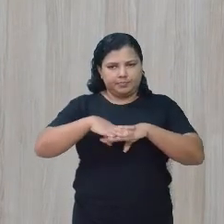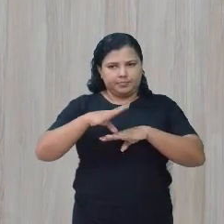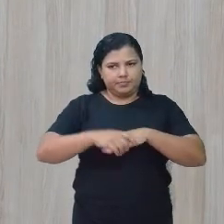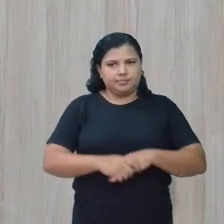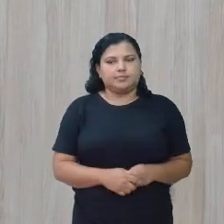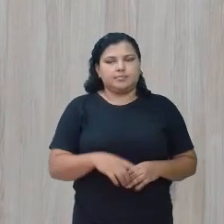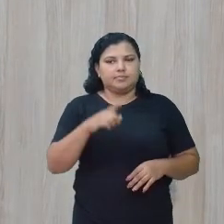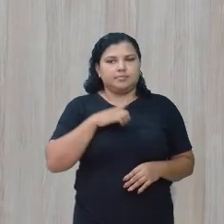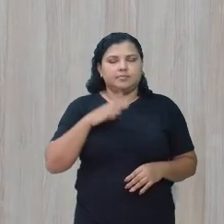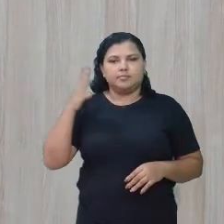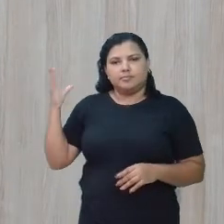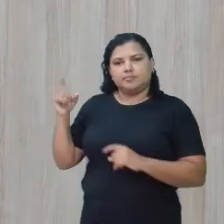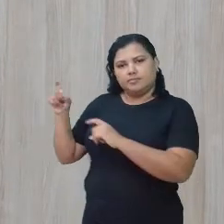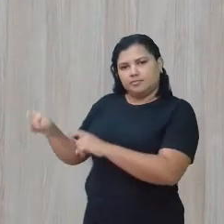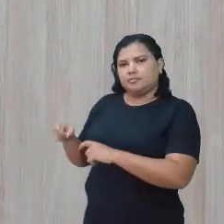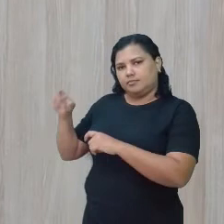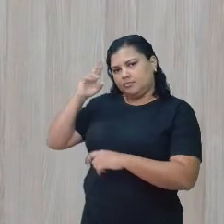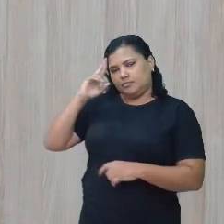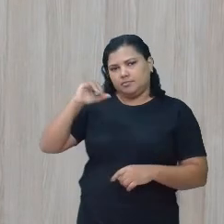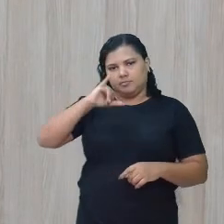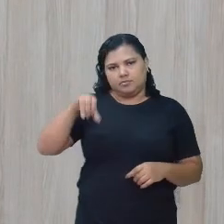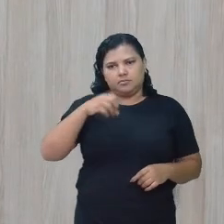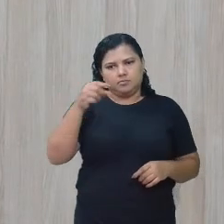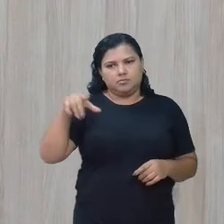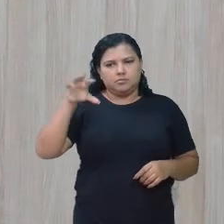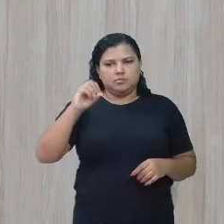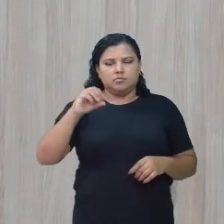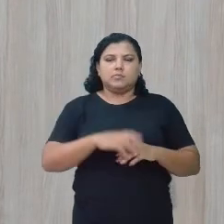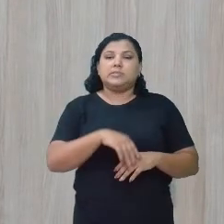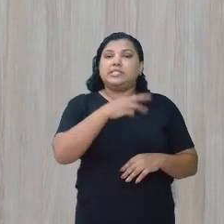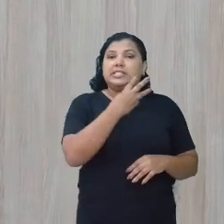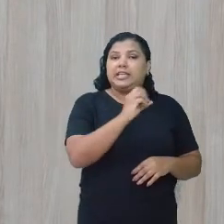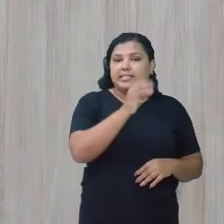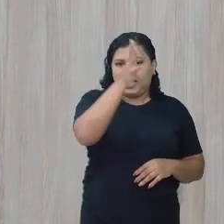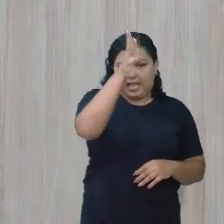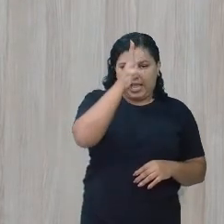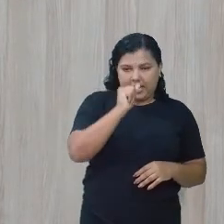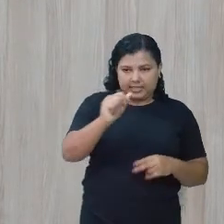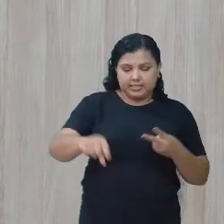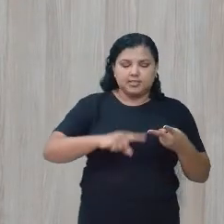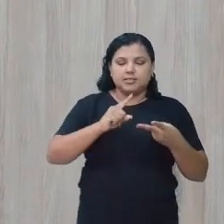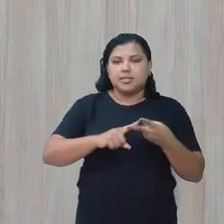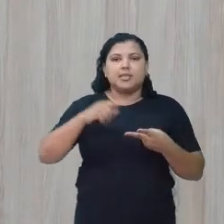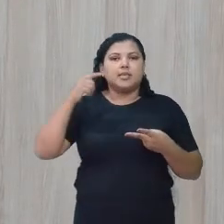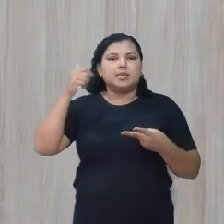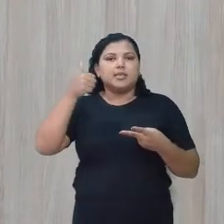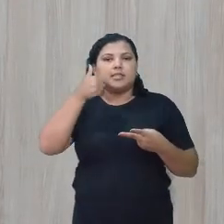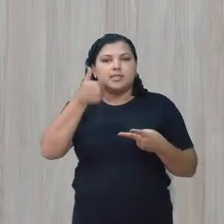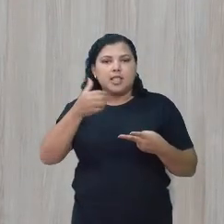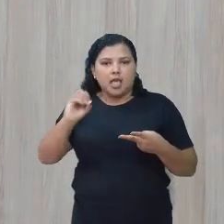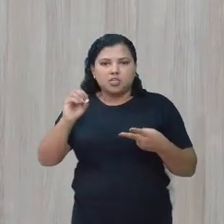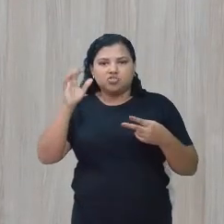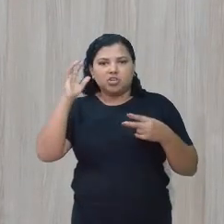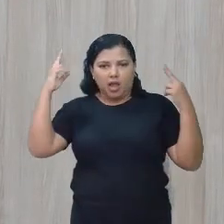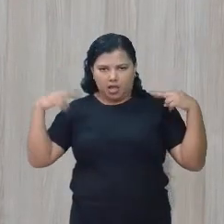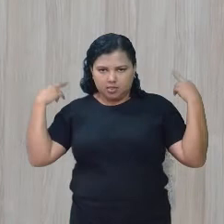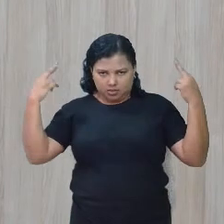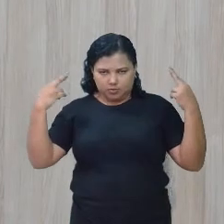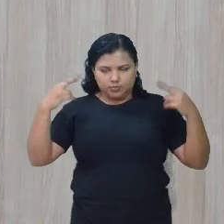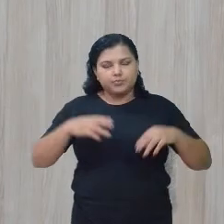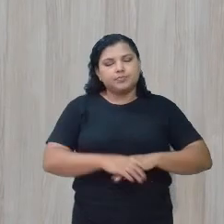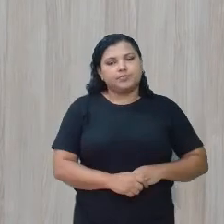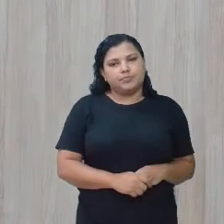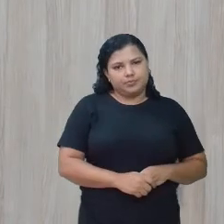aí, nesse sítio aí do senhor João, eu tenho um total de 30 galinhas e 10